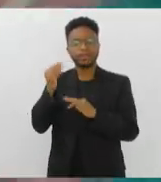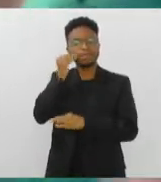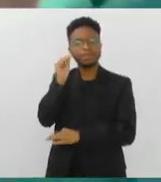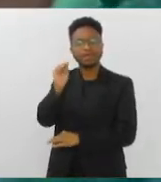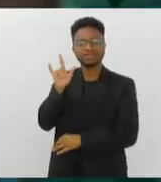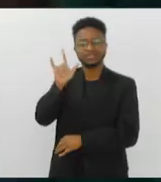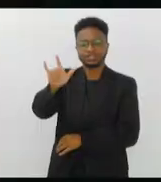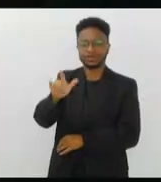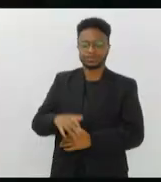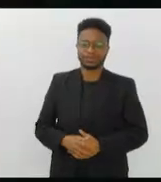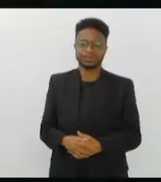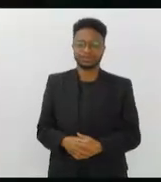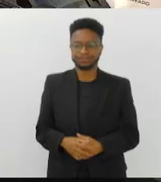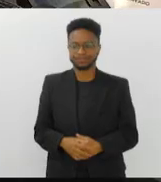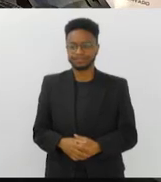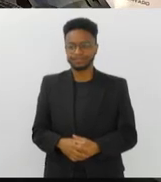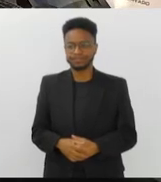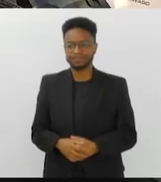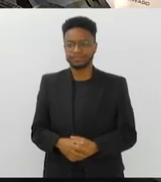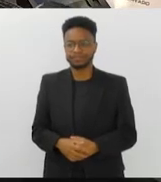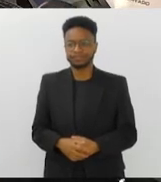Te amo.